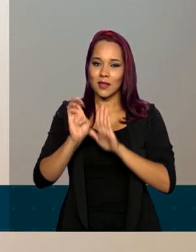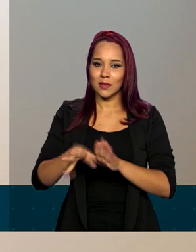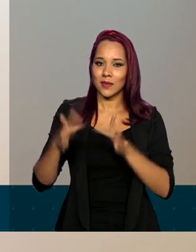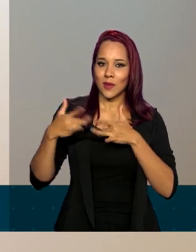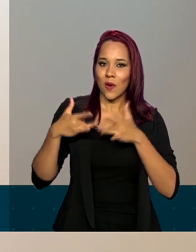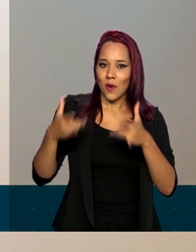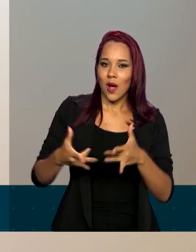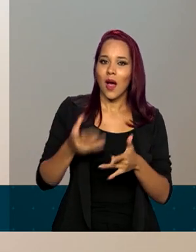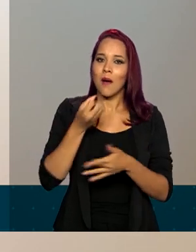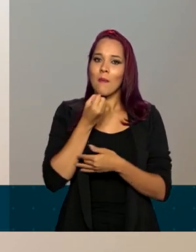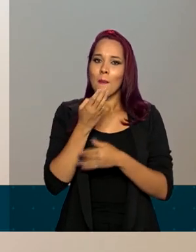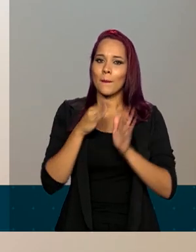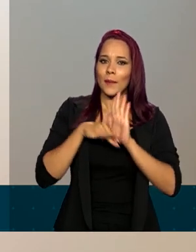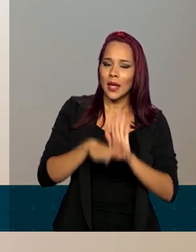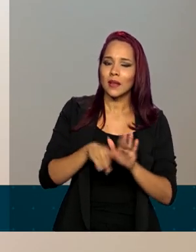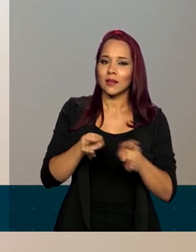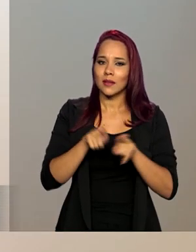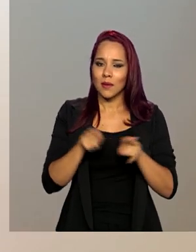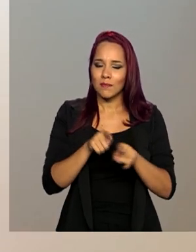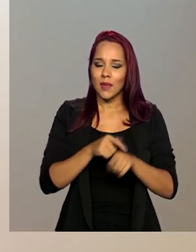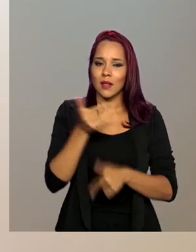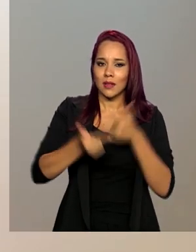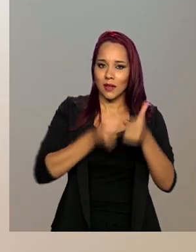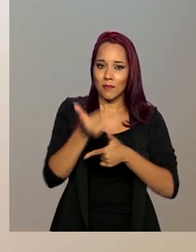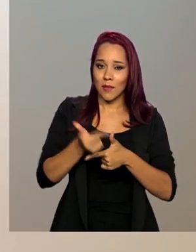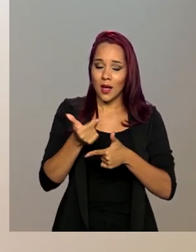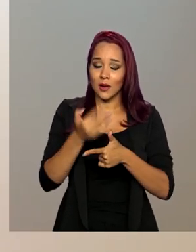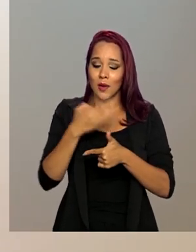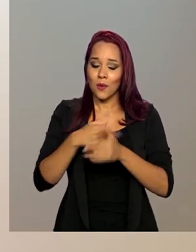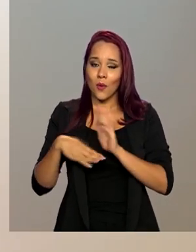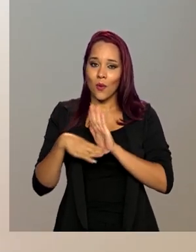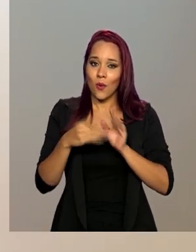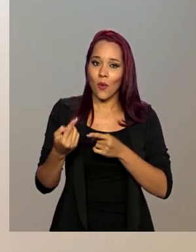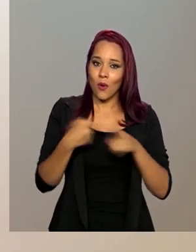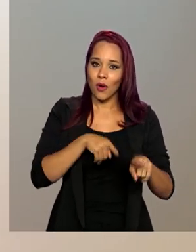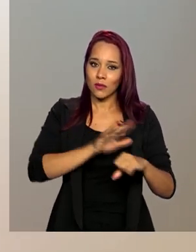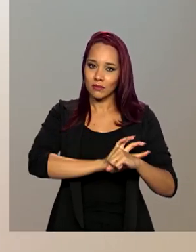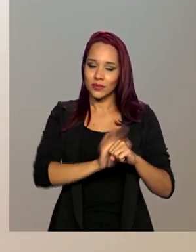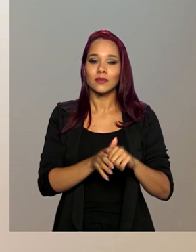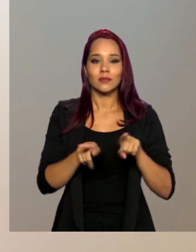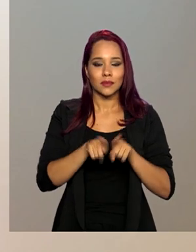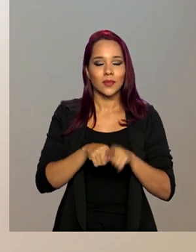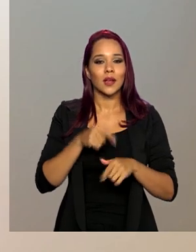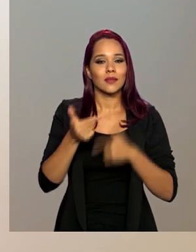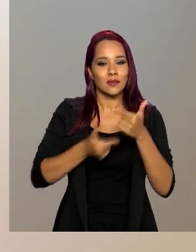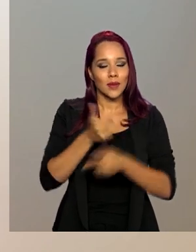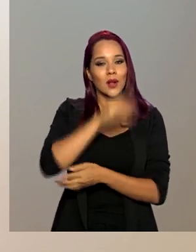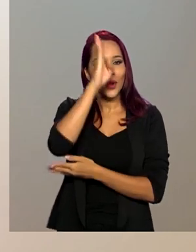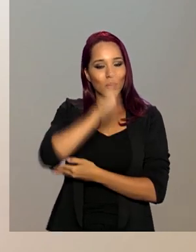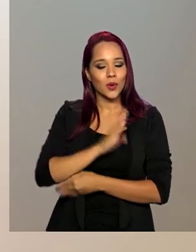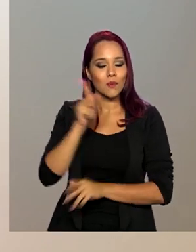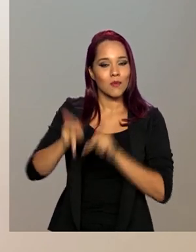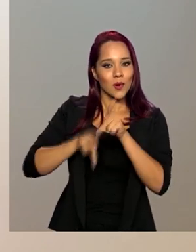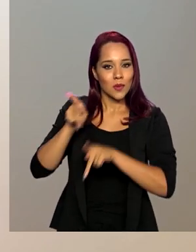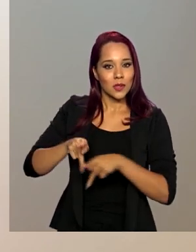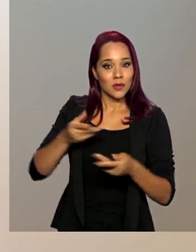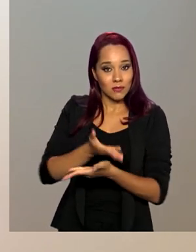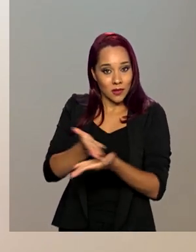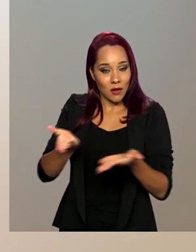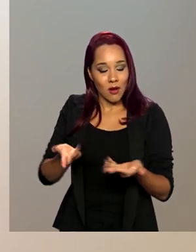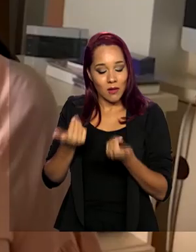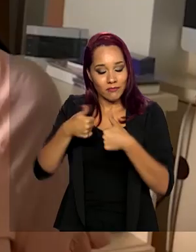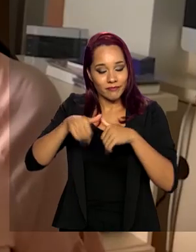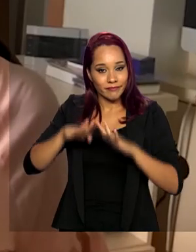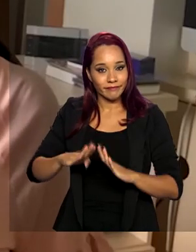doar bens e serviços para auxiliar os governos do combate à pandemia e também oferecer serviços gratuitos para a população que neste momento está